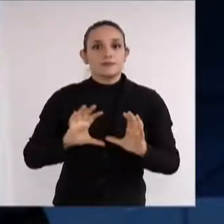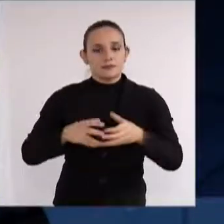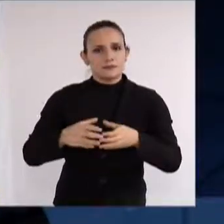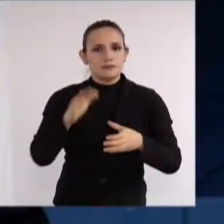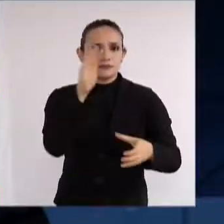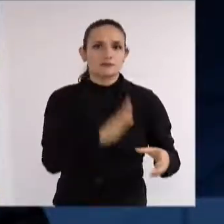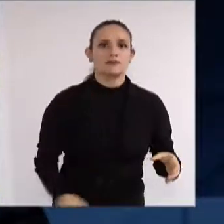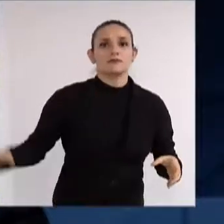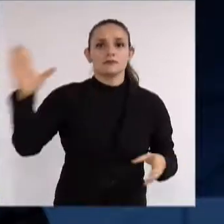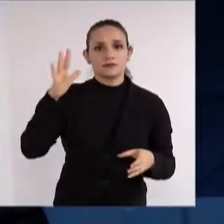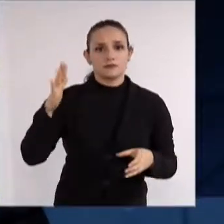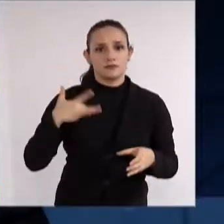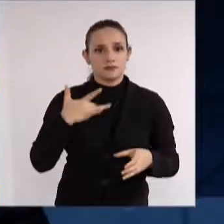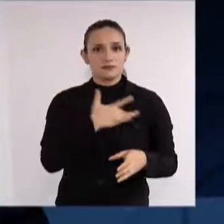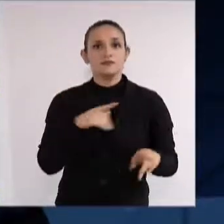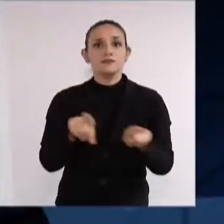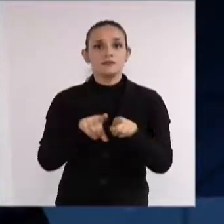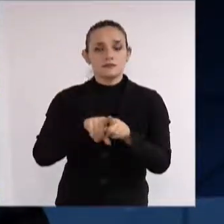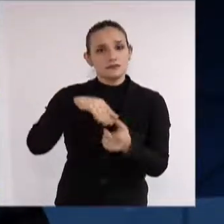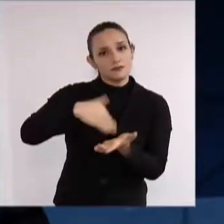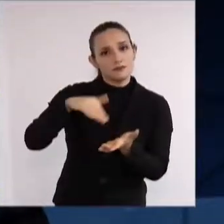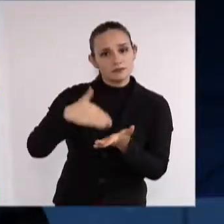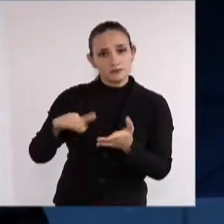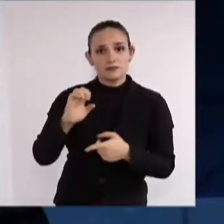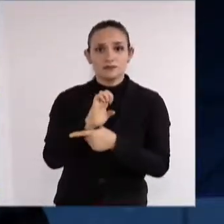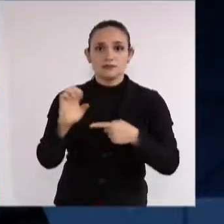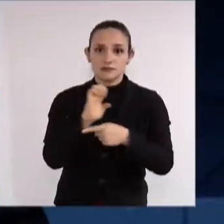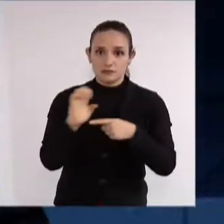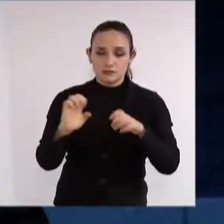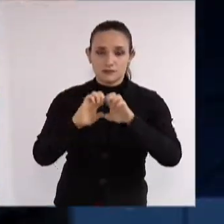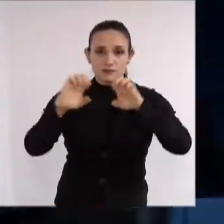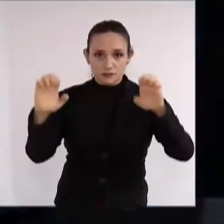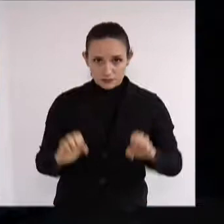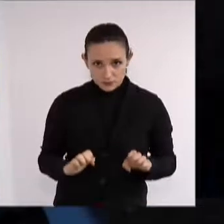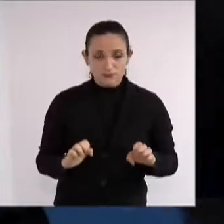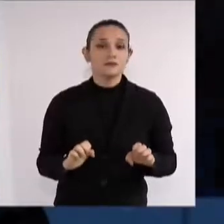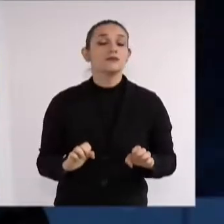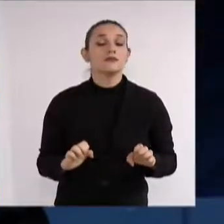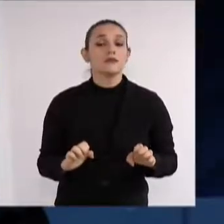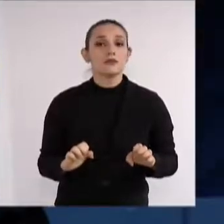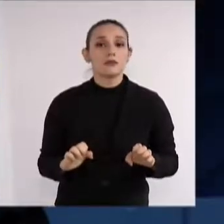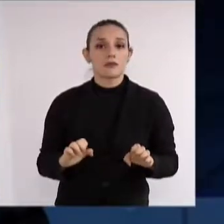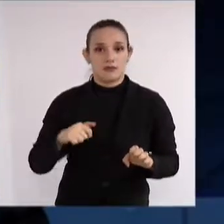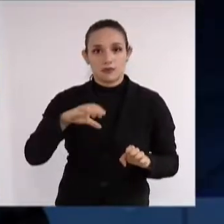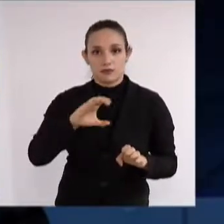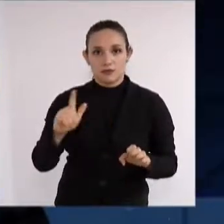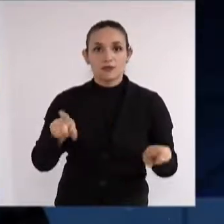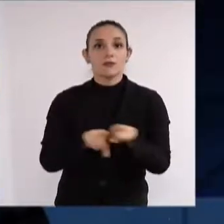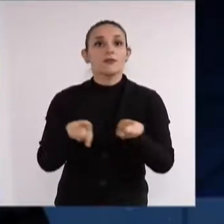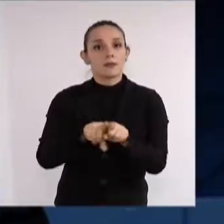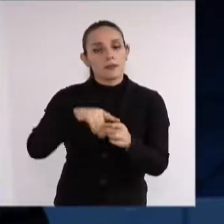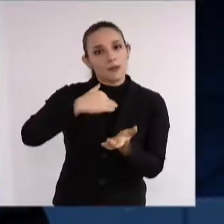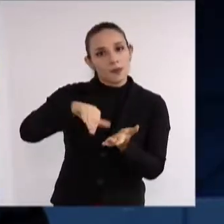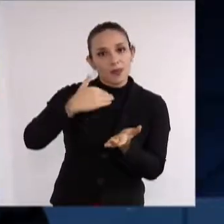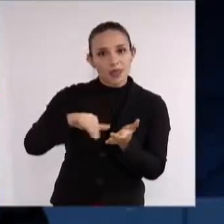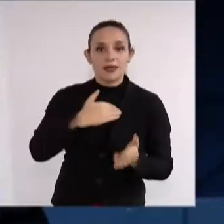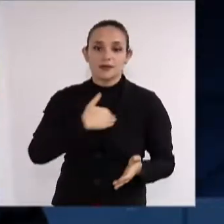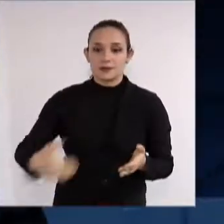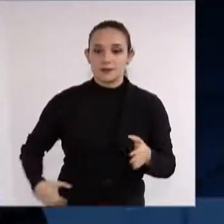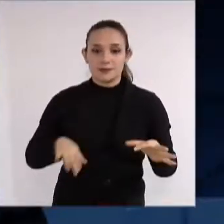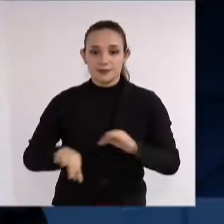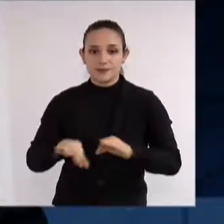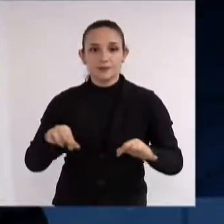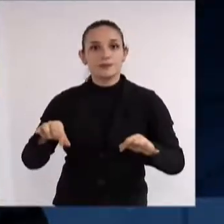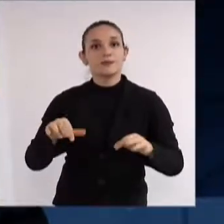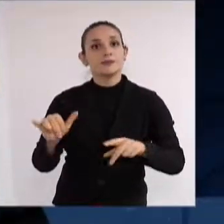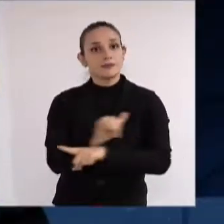Secretaria de Infraestrutura e Serviços Públicos em Campo Grande e da Secretaria de Governo e Gestão Estratégica do Estado de Mato Grosso do